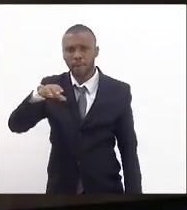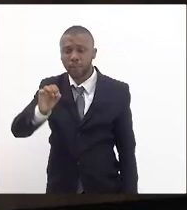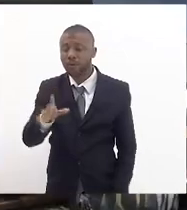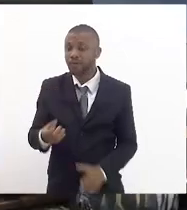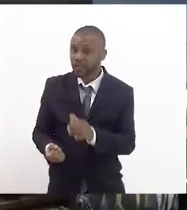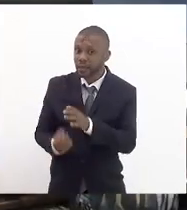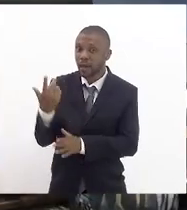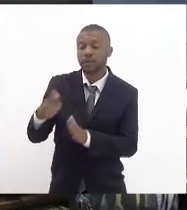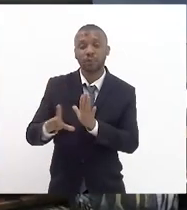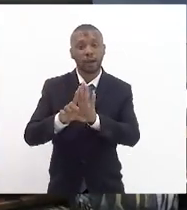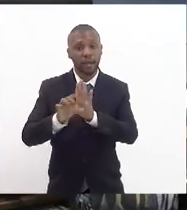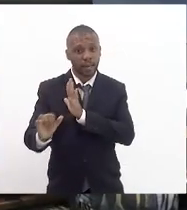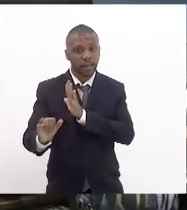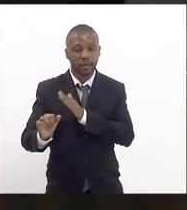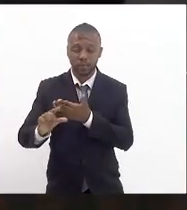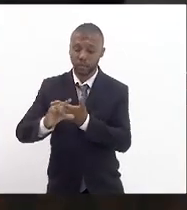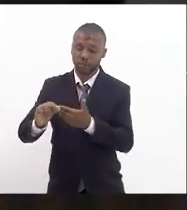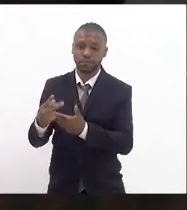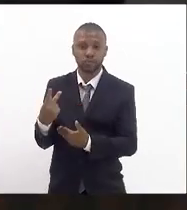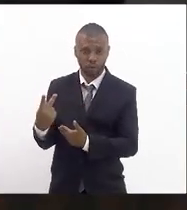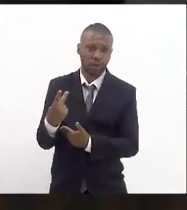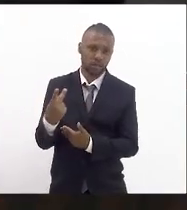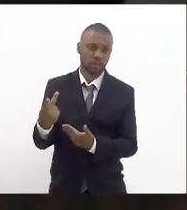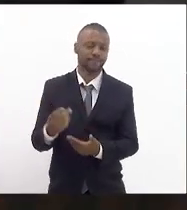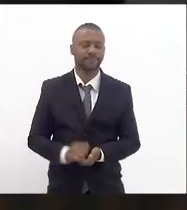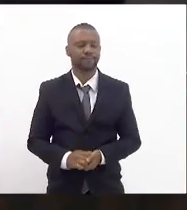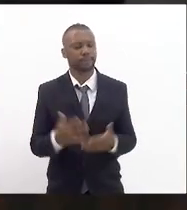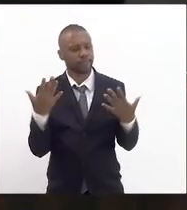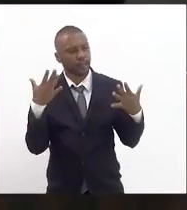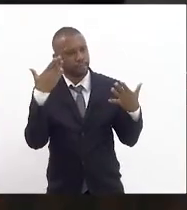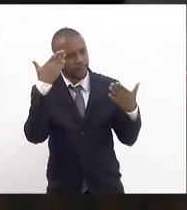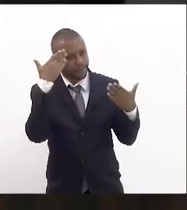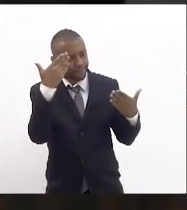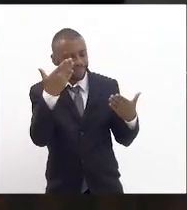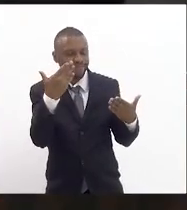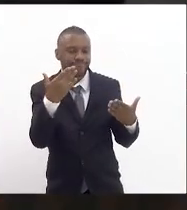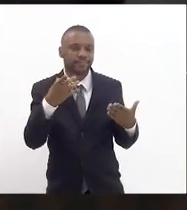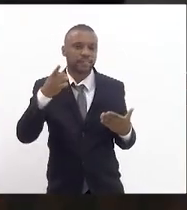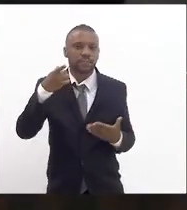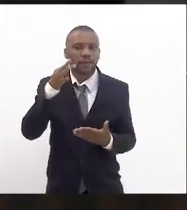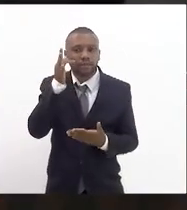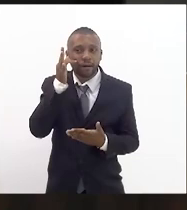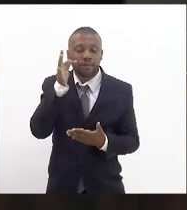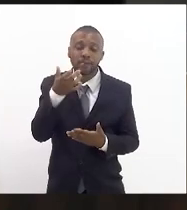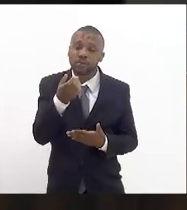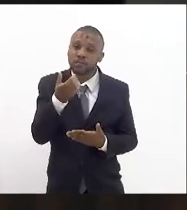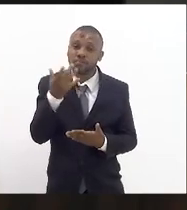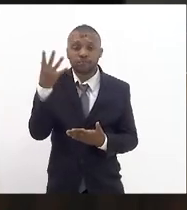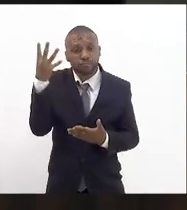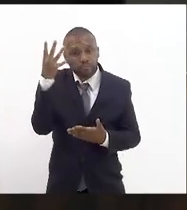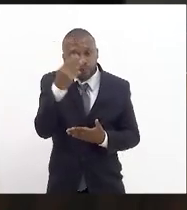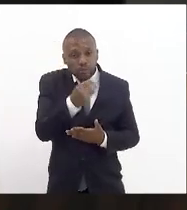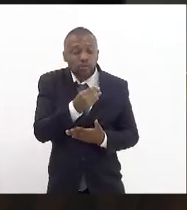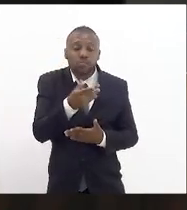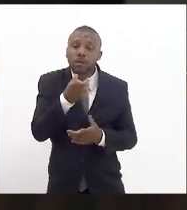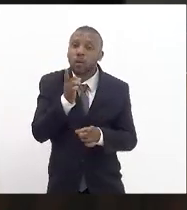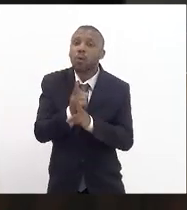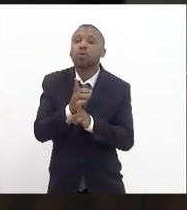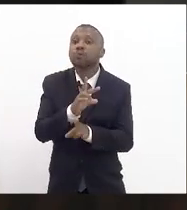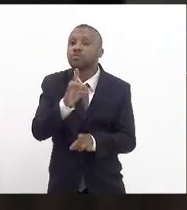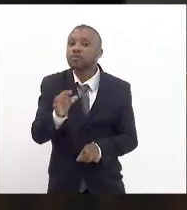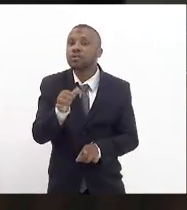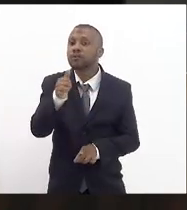autoria. Parabéns, deputado Flávio. Vamos fazer um bonito encontro aqui no dia 18 de maio.